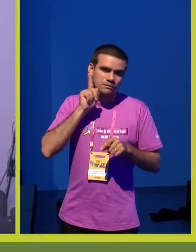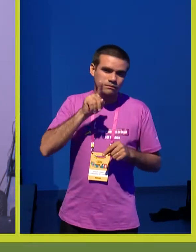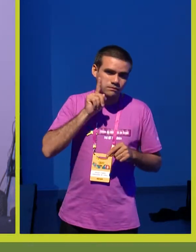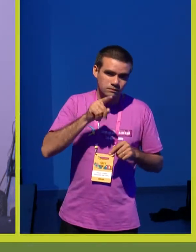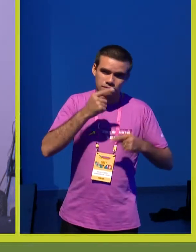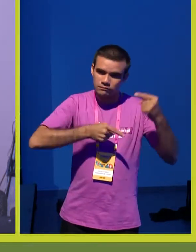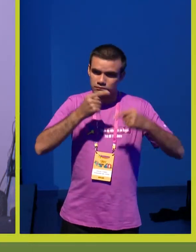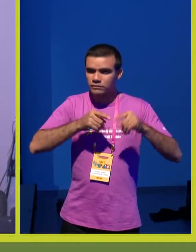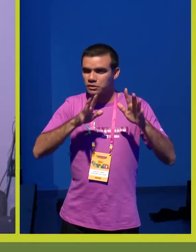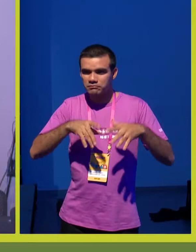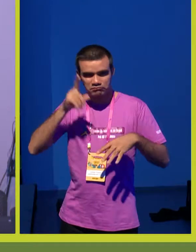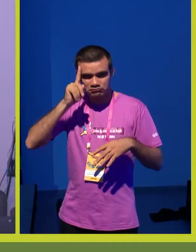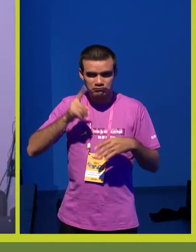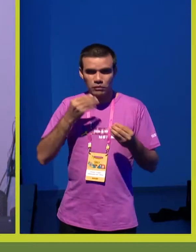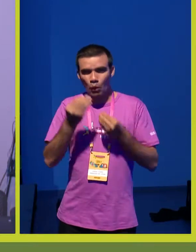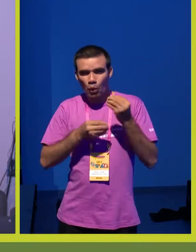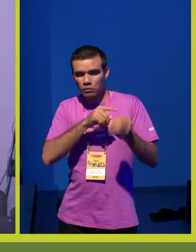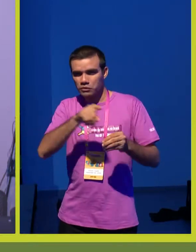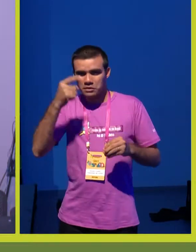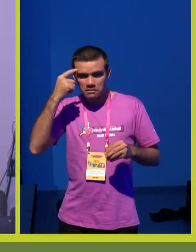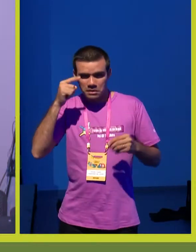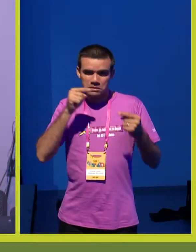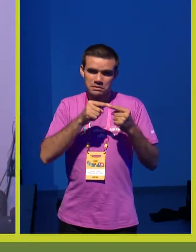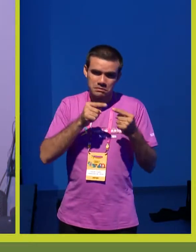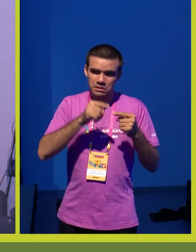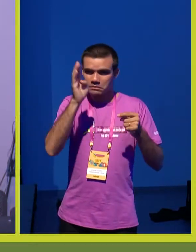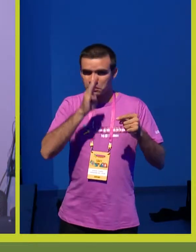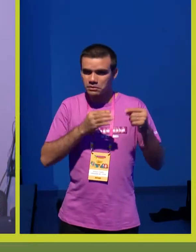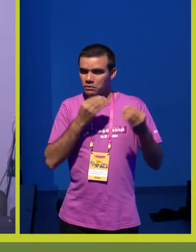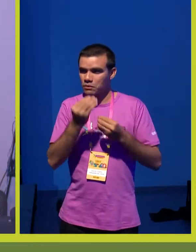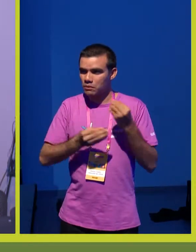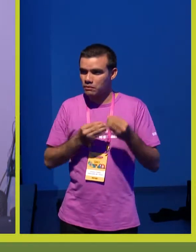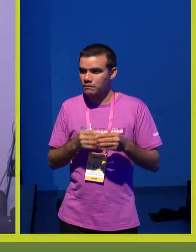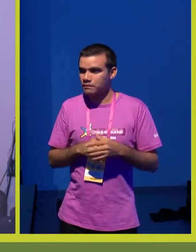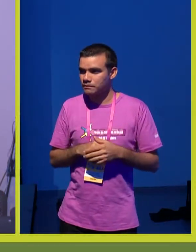só que eu não sei como seria como vocês pensam essa aplicabilidade aqui no Brasil